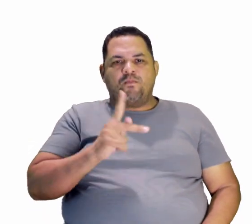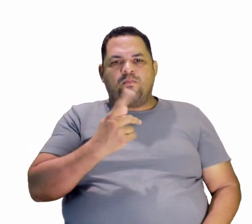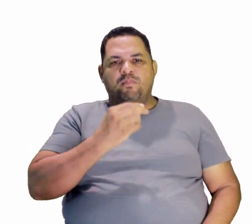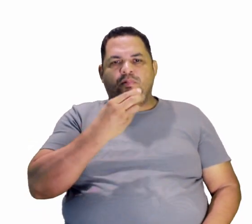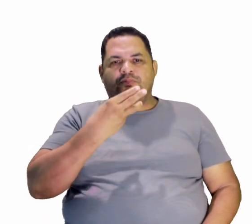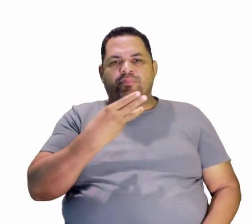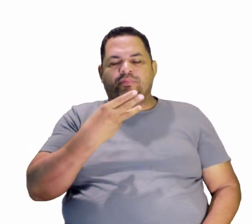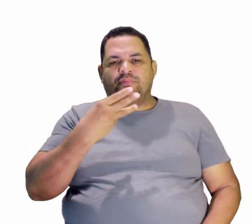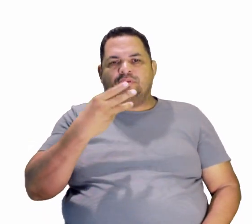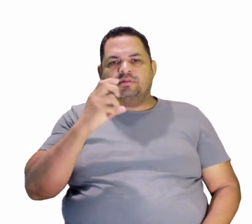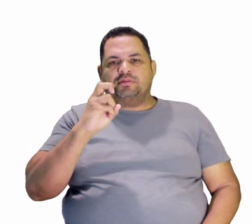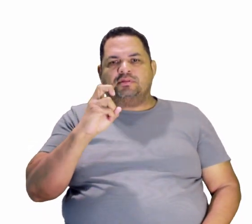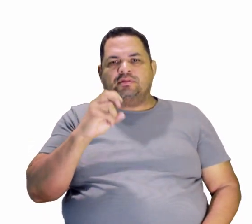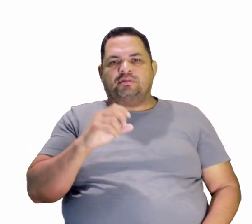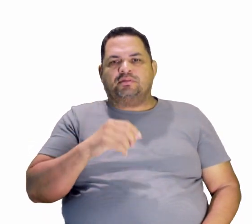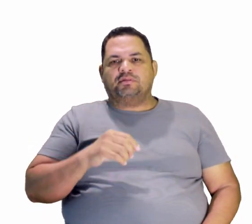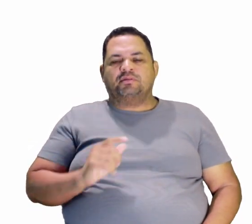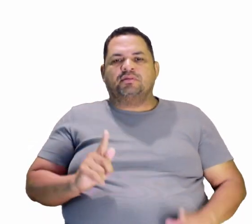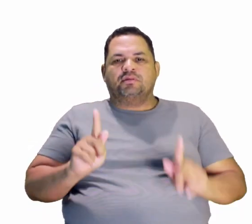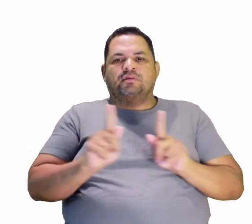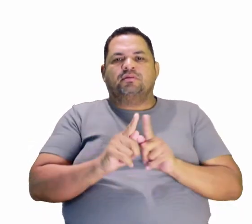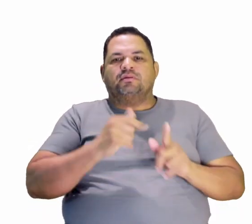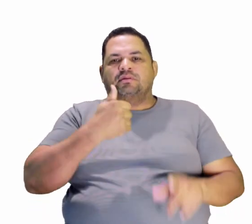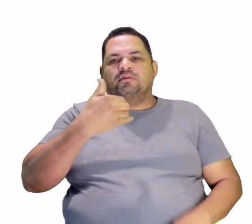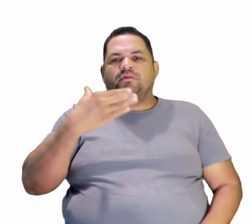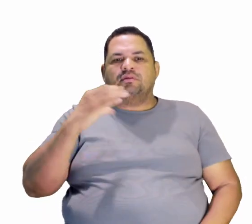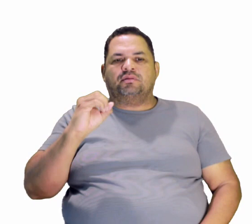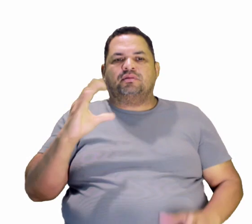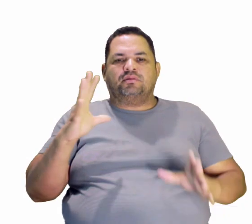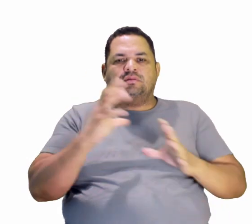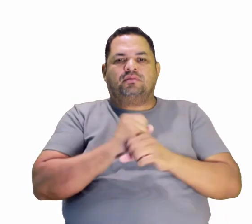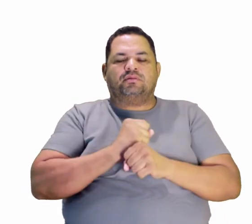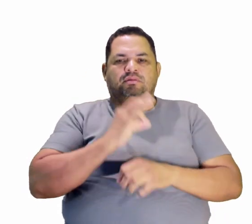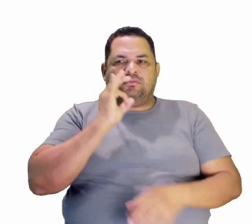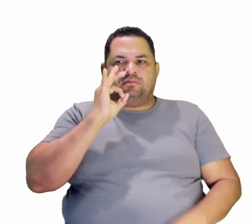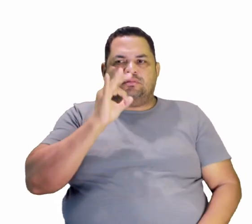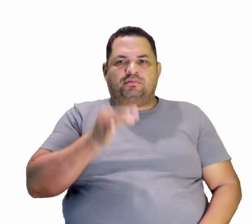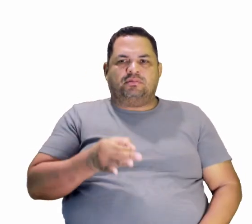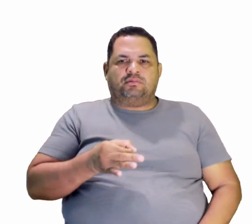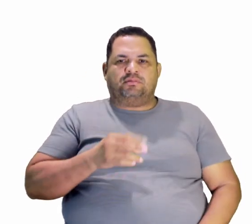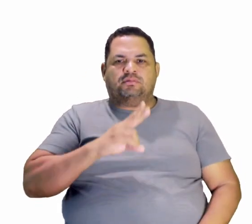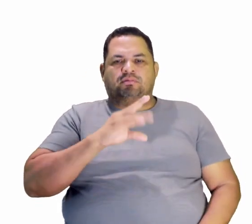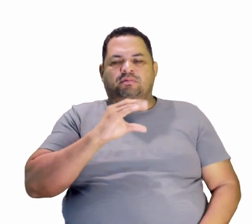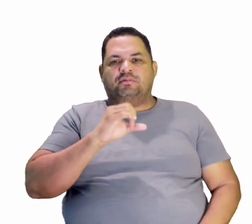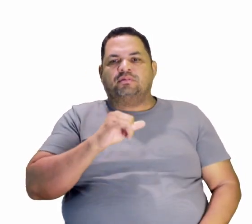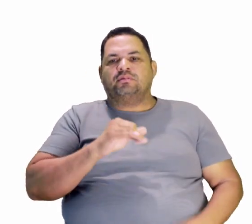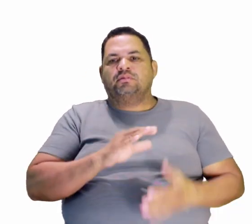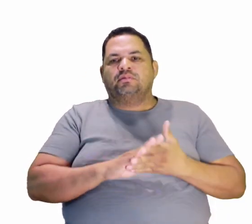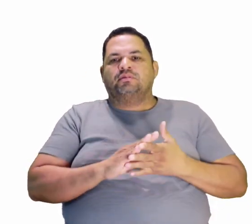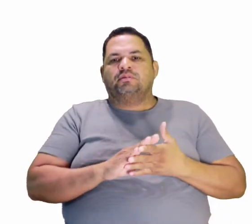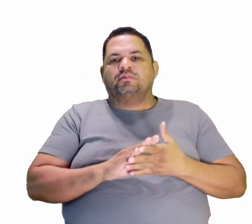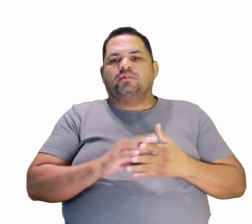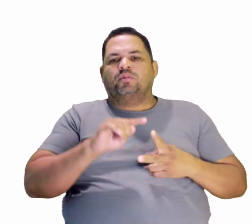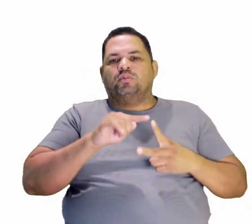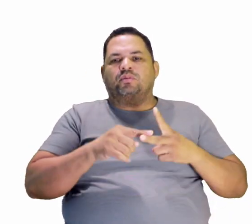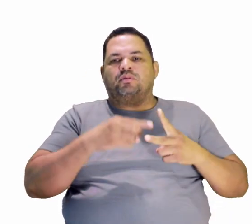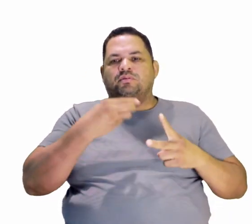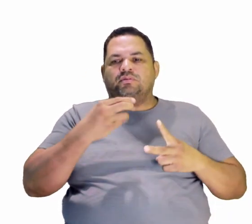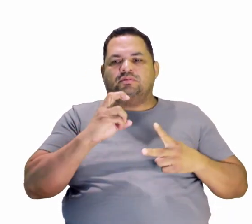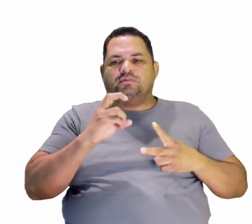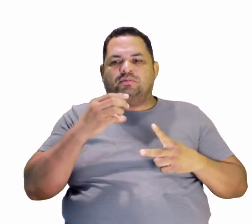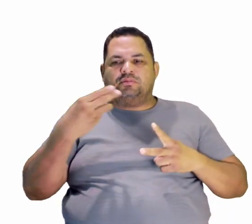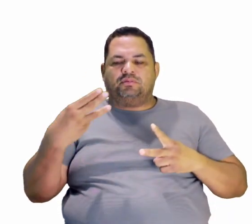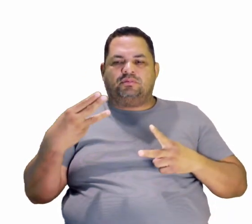30 metros e a gravidade é 10. Então, olha bem, calculando direitinho, V0 seno de θ, o ângulo é